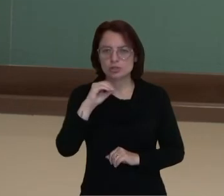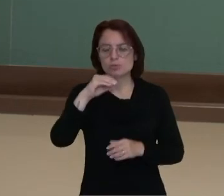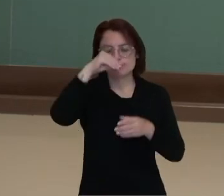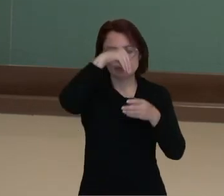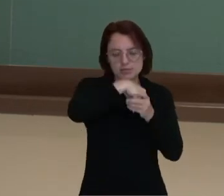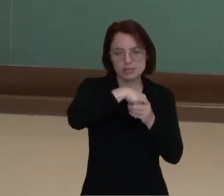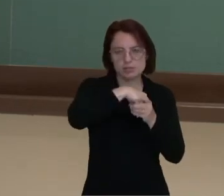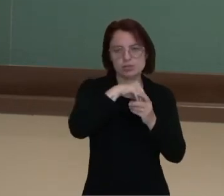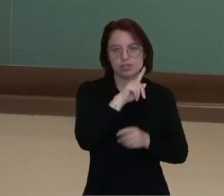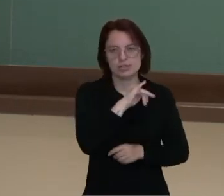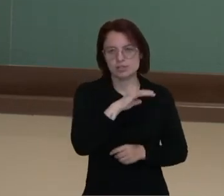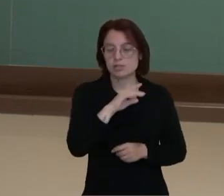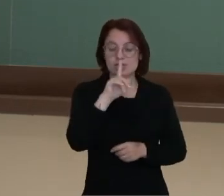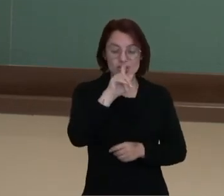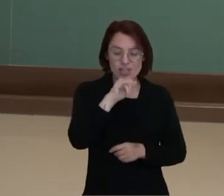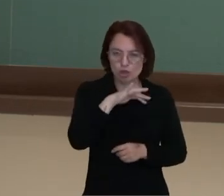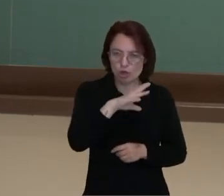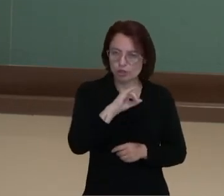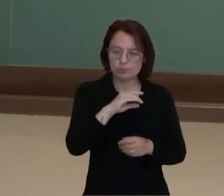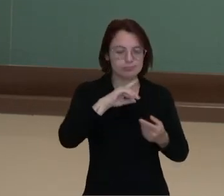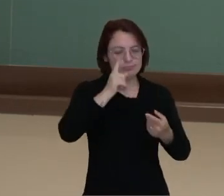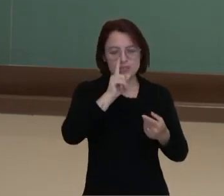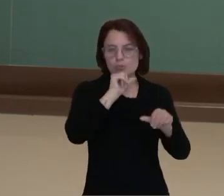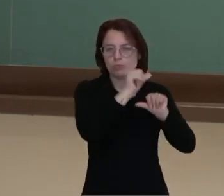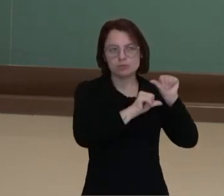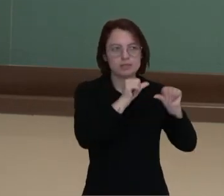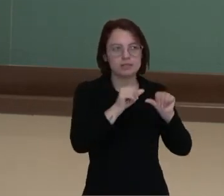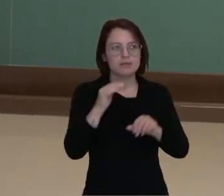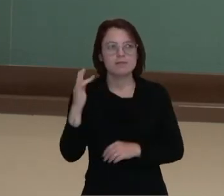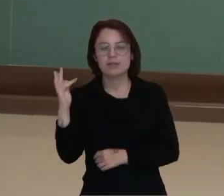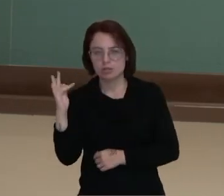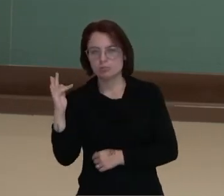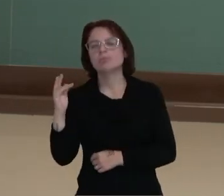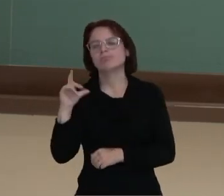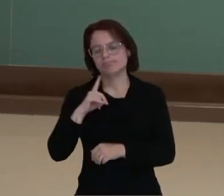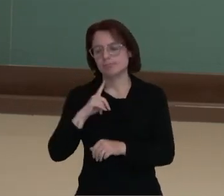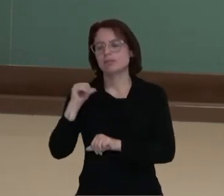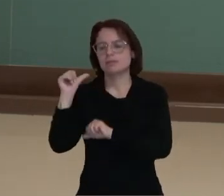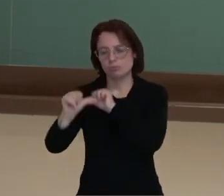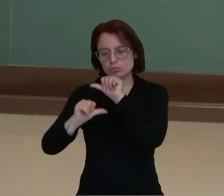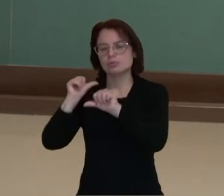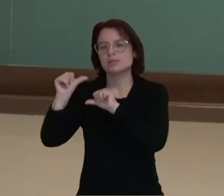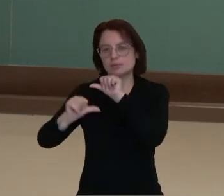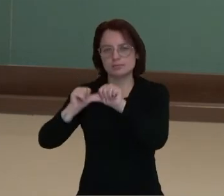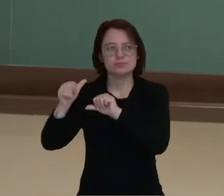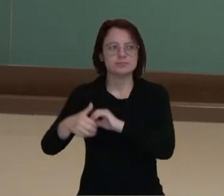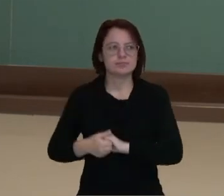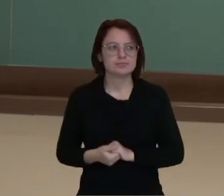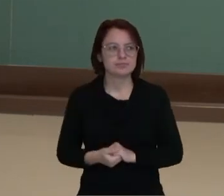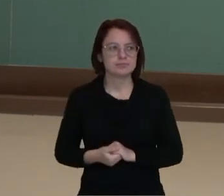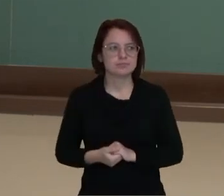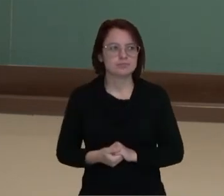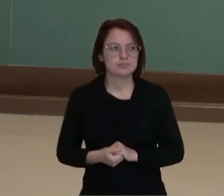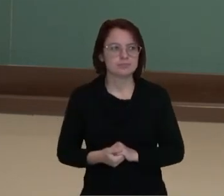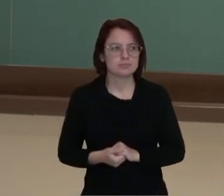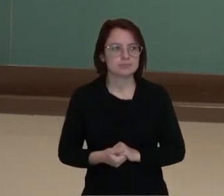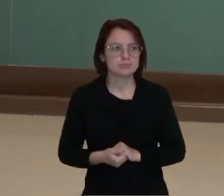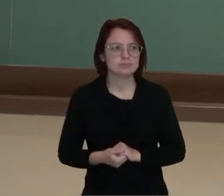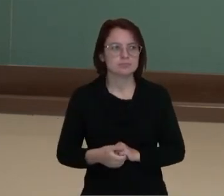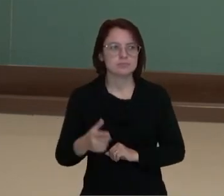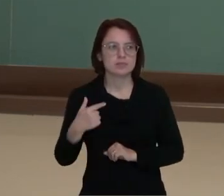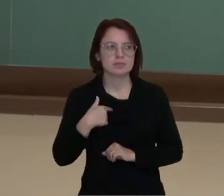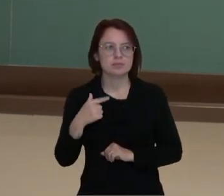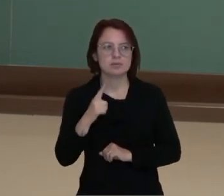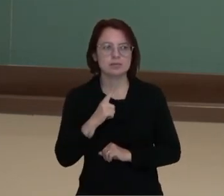genótipo não altera, né? Naturalmente não altera. O fenótipo, que é a característica física, altera. Por exemplo, eu posso ter o gene